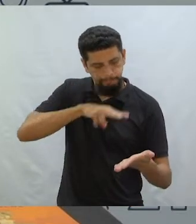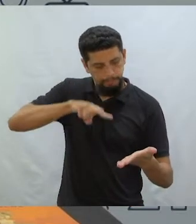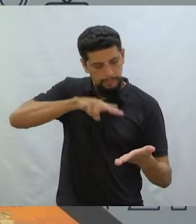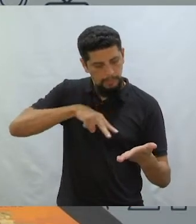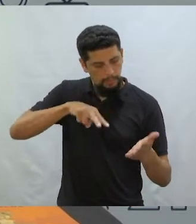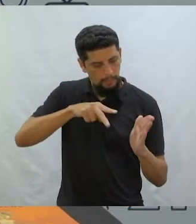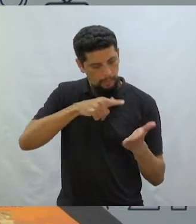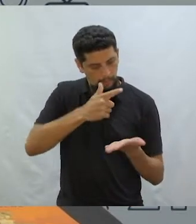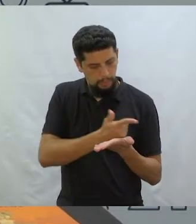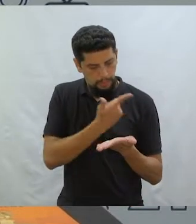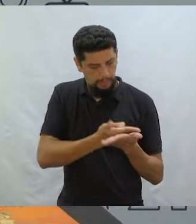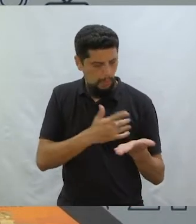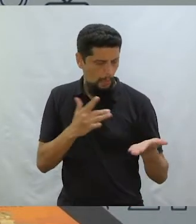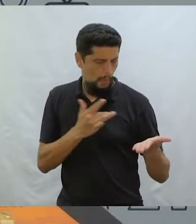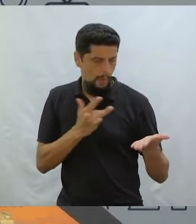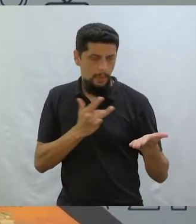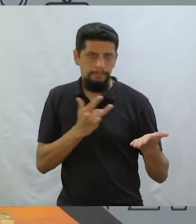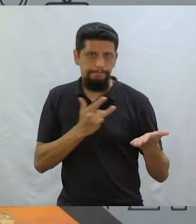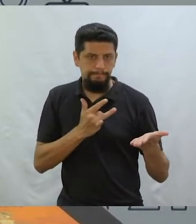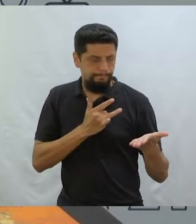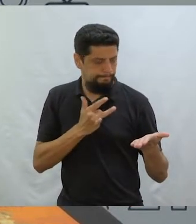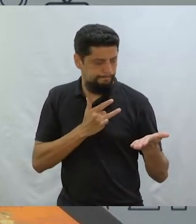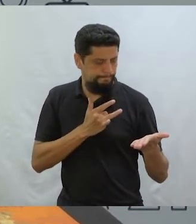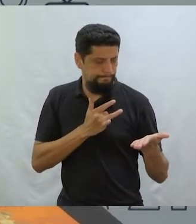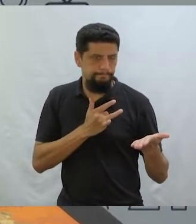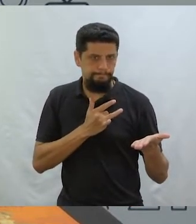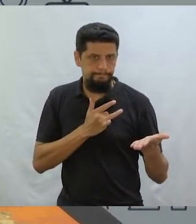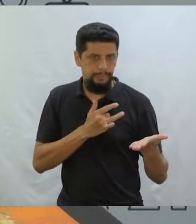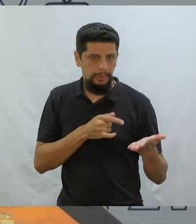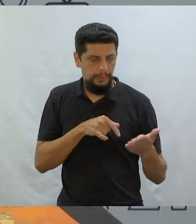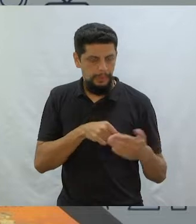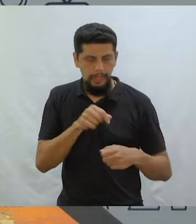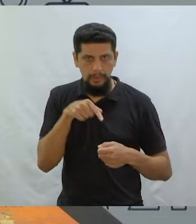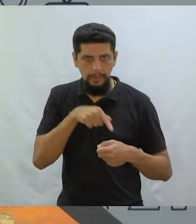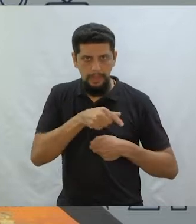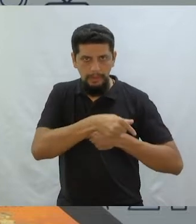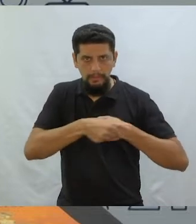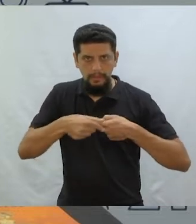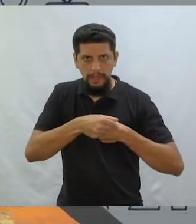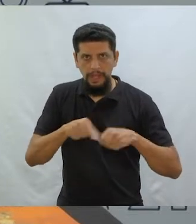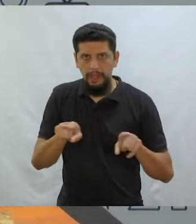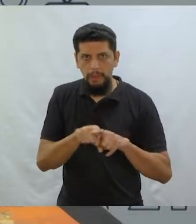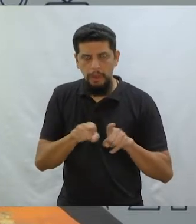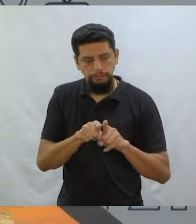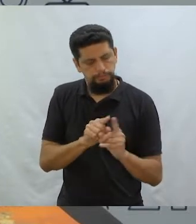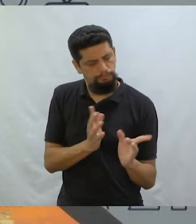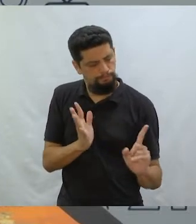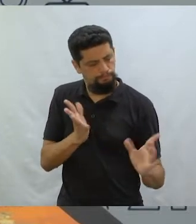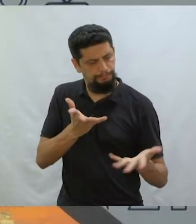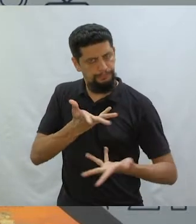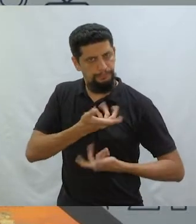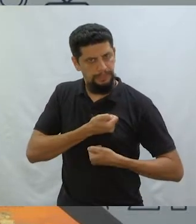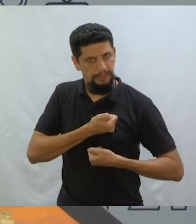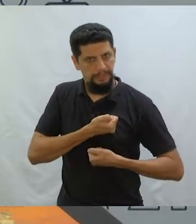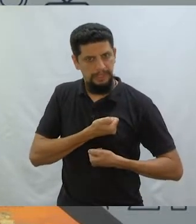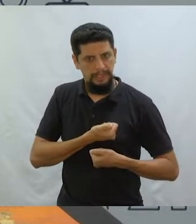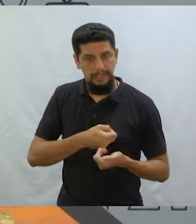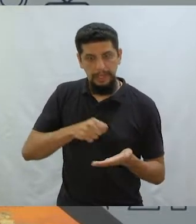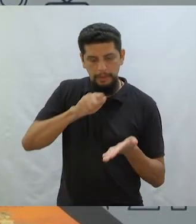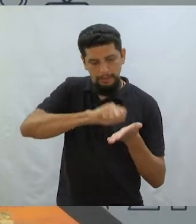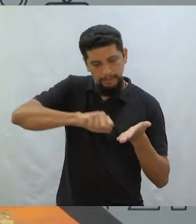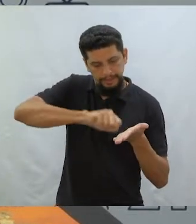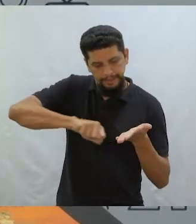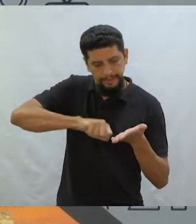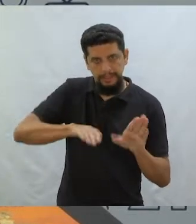livro e se apaixonar porque assim é é uma obra de arte O que a rut rocha faz é uma obra de arte tanto pela